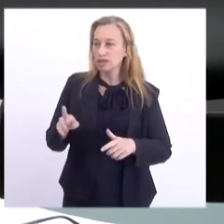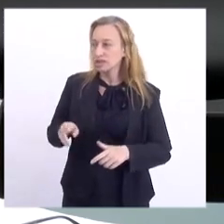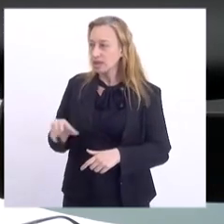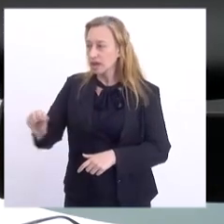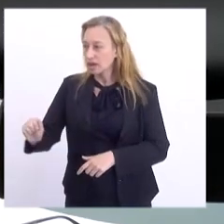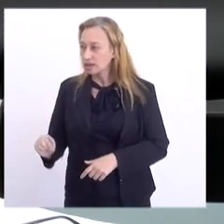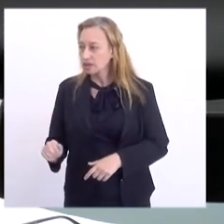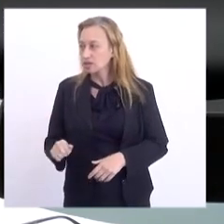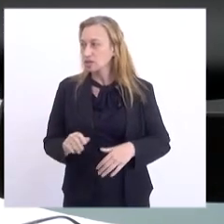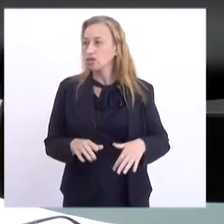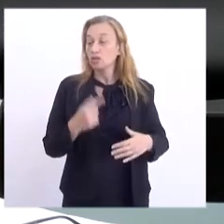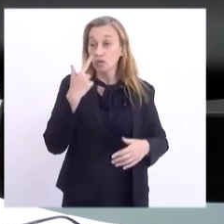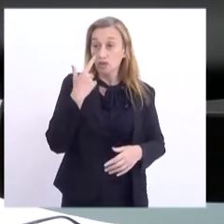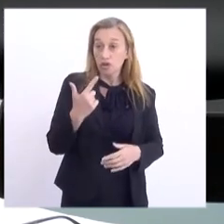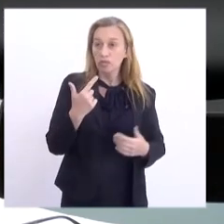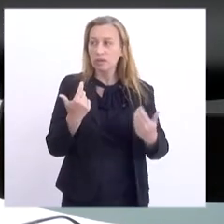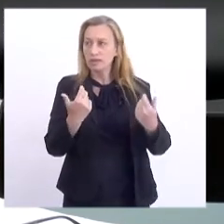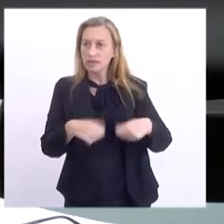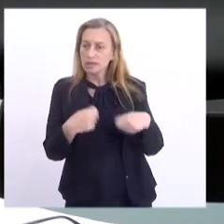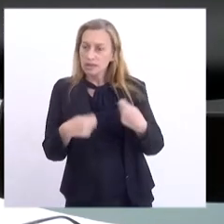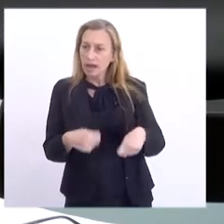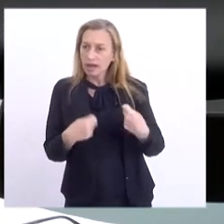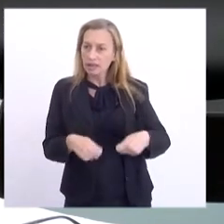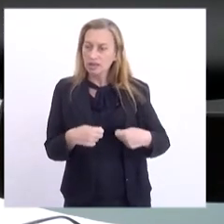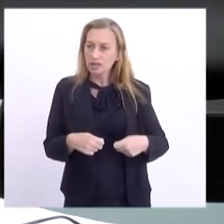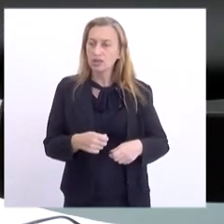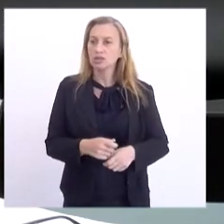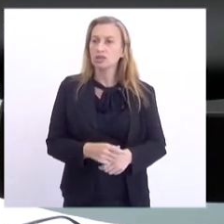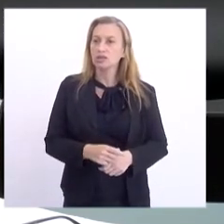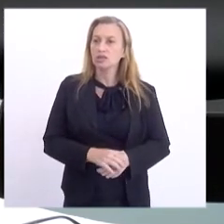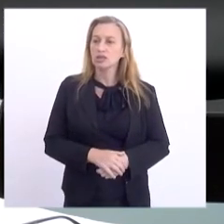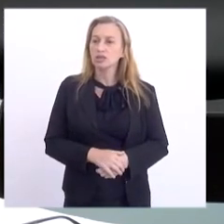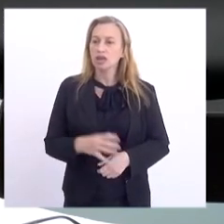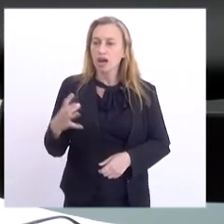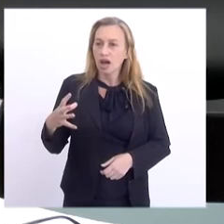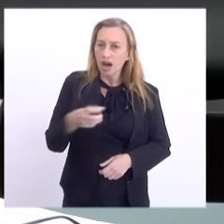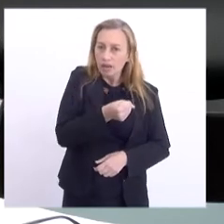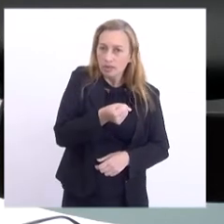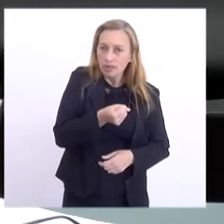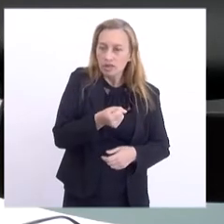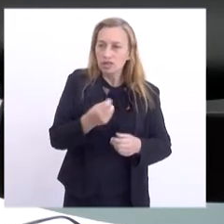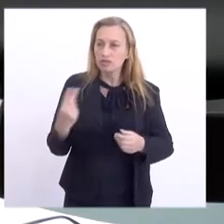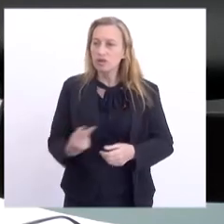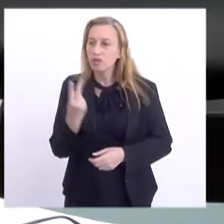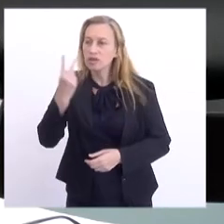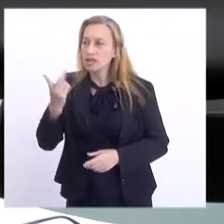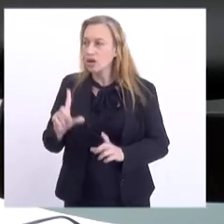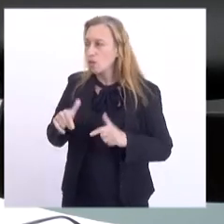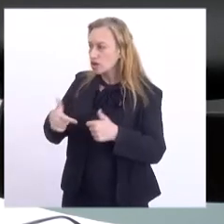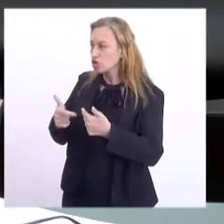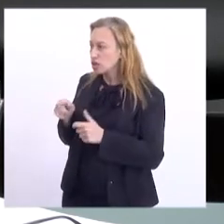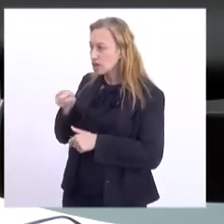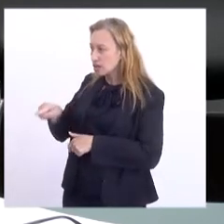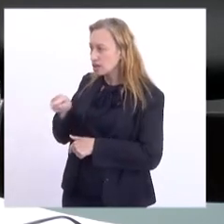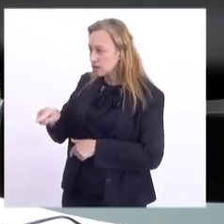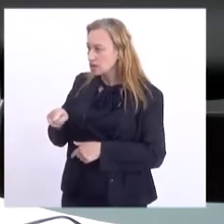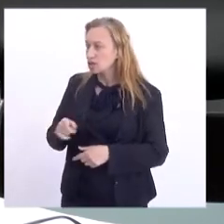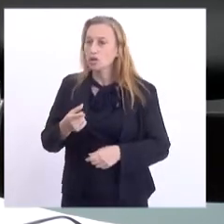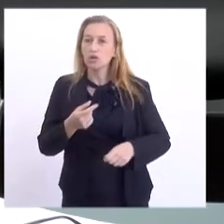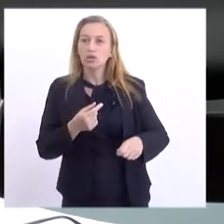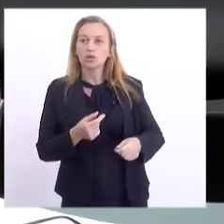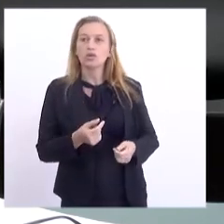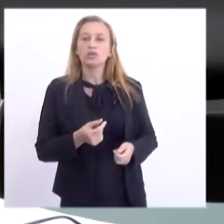quando vivemos essa necessidade urgente de priorizar ações ali os